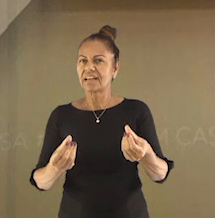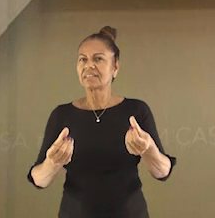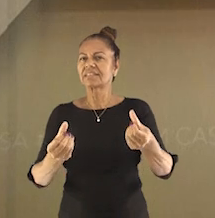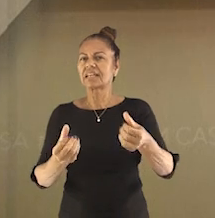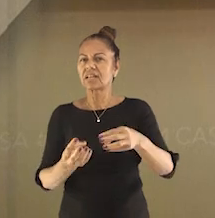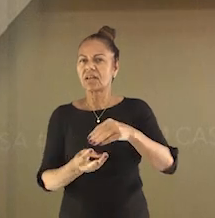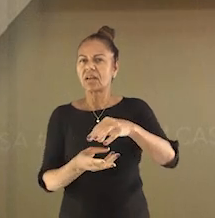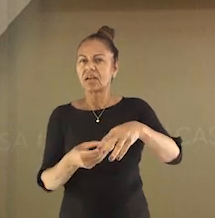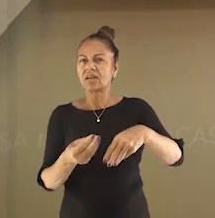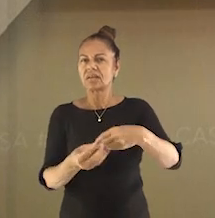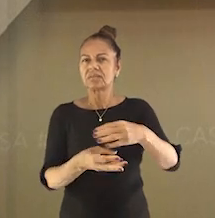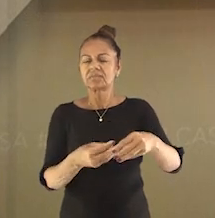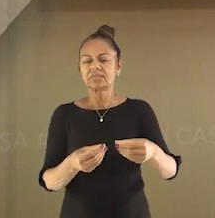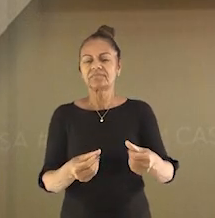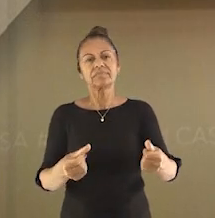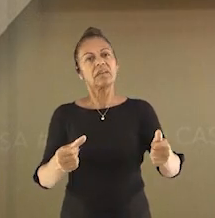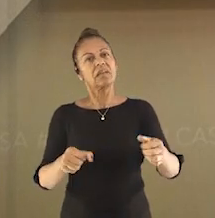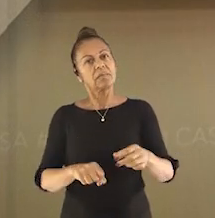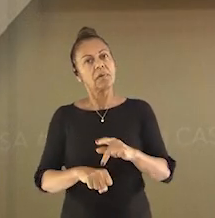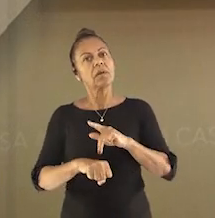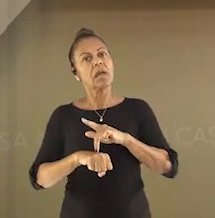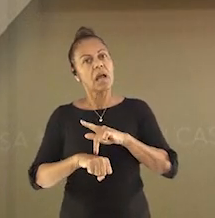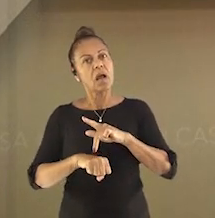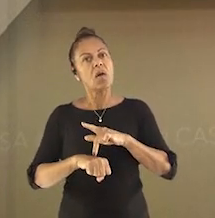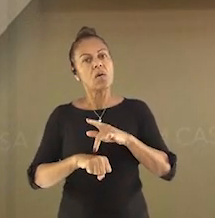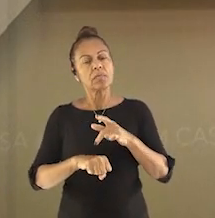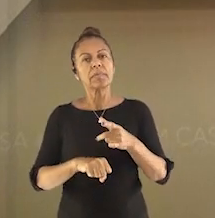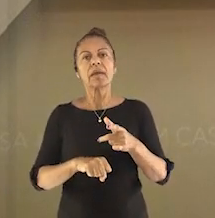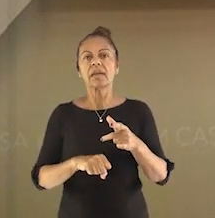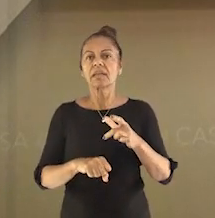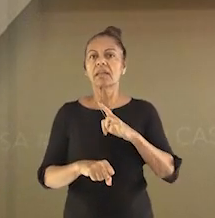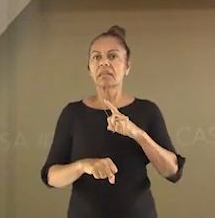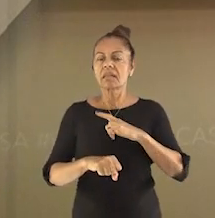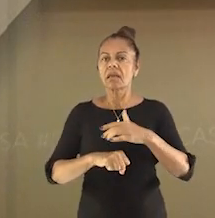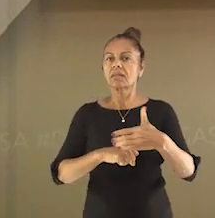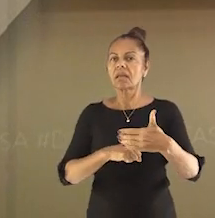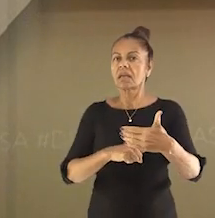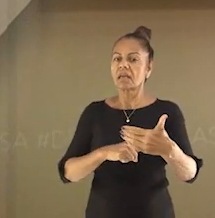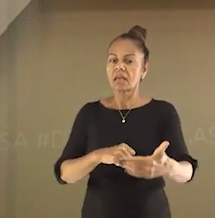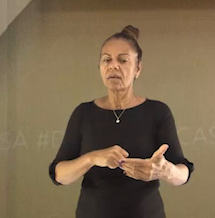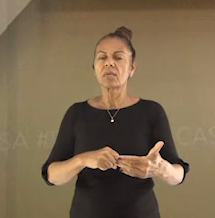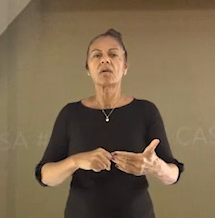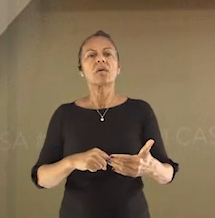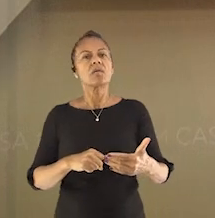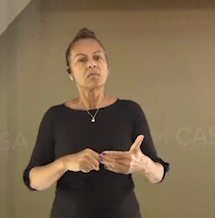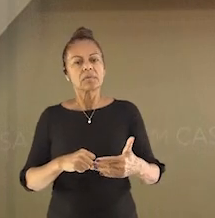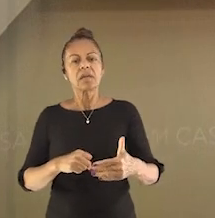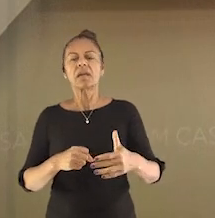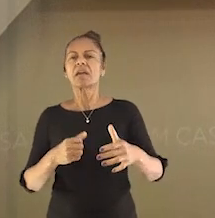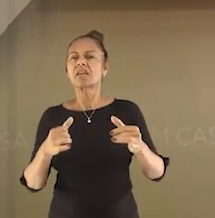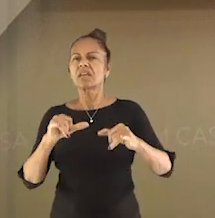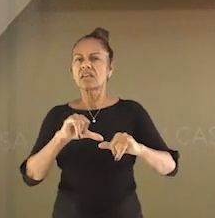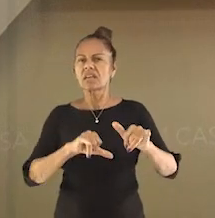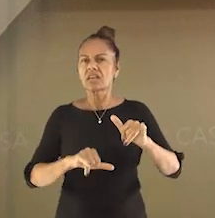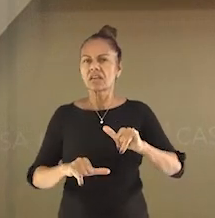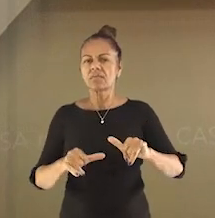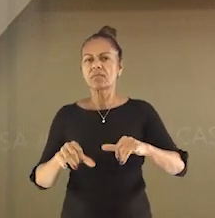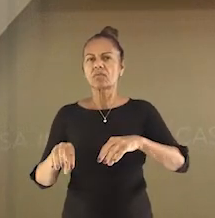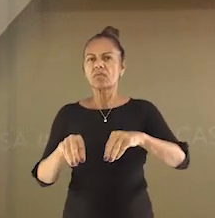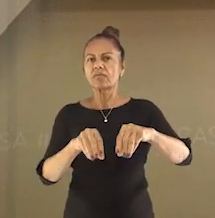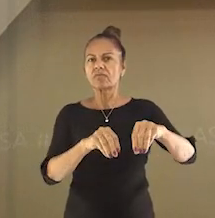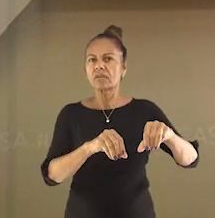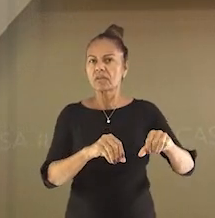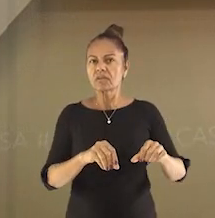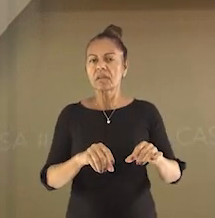significa? É que ao longo do tempo as rochas sofrem desgastes, seja ela de processos físicos, químicos